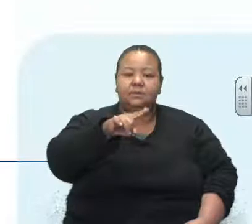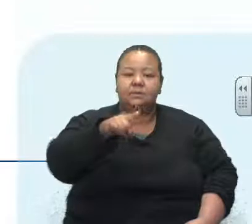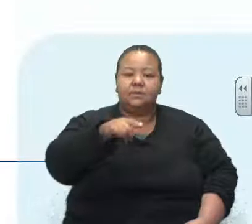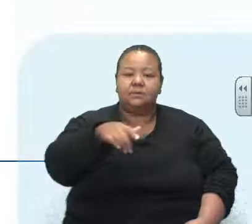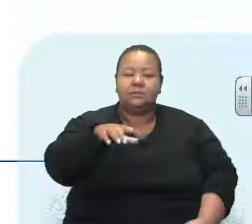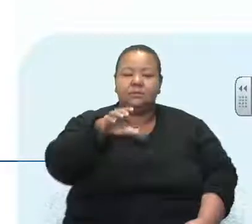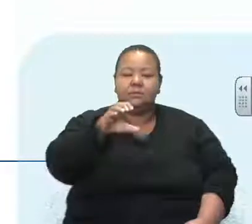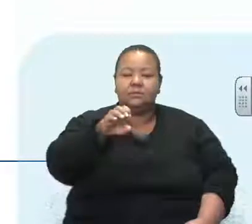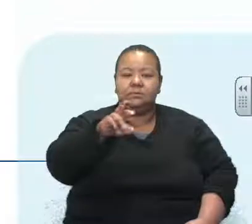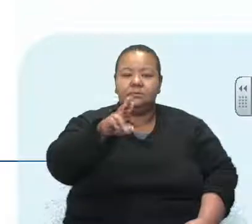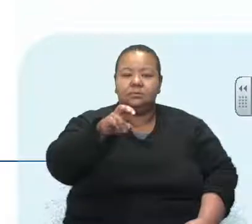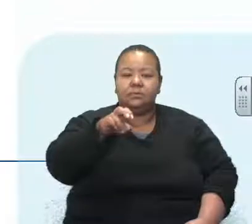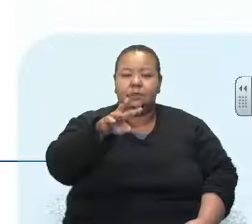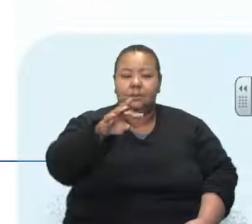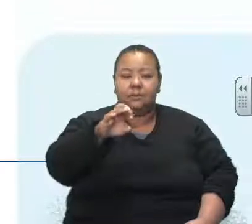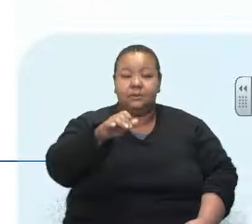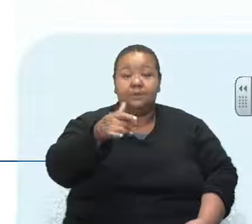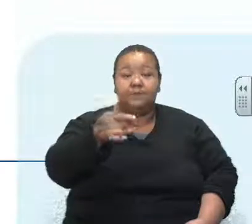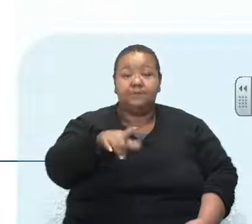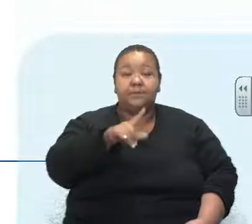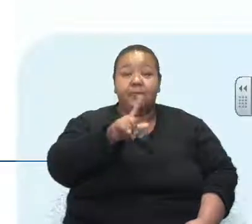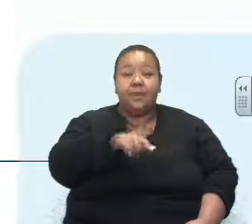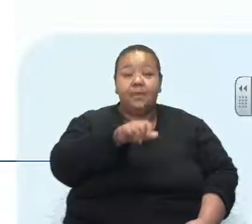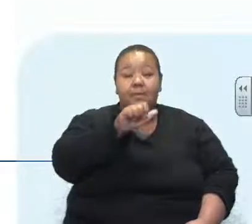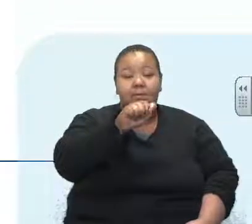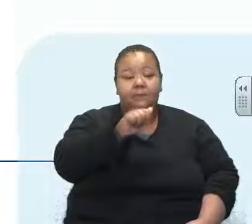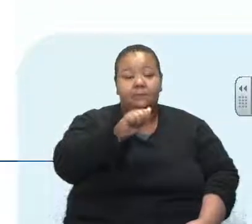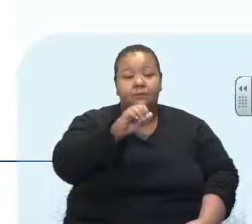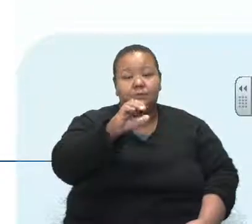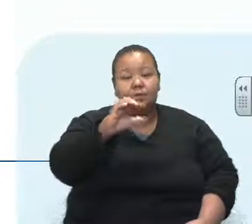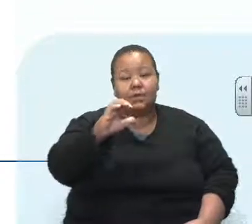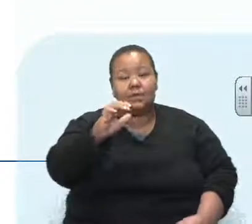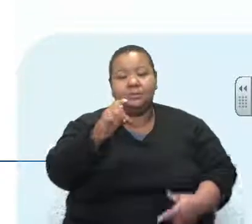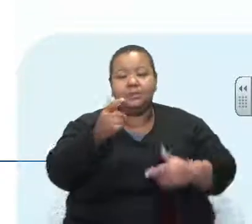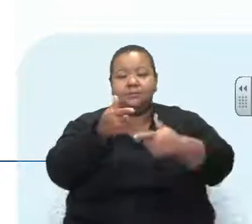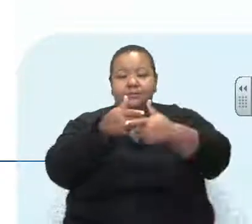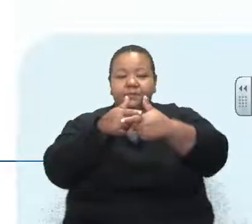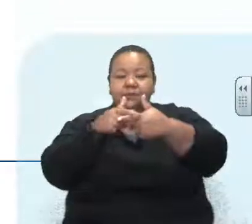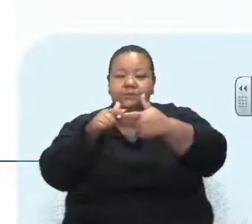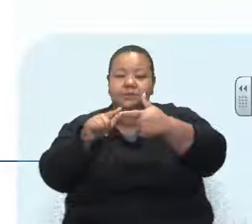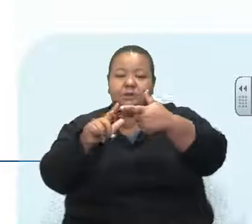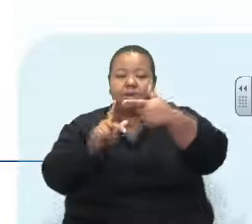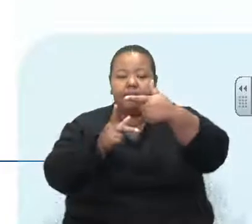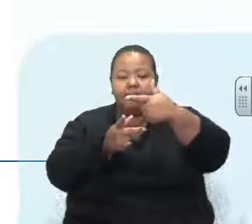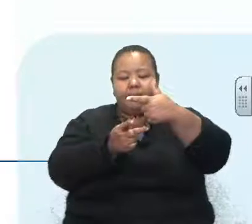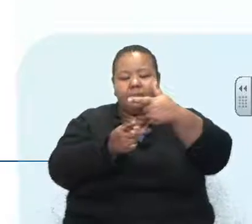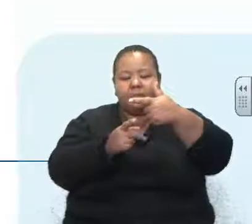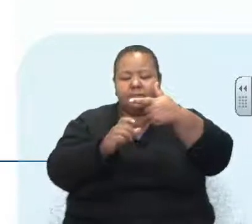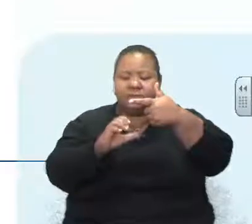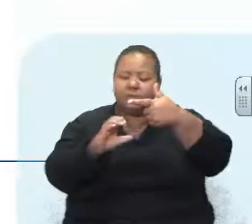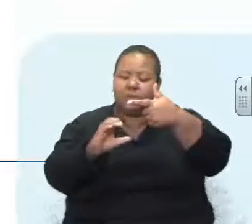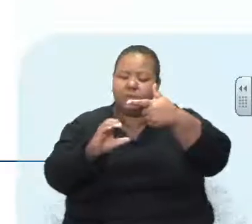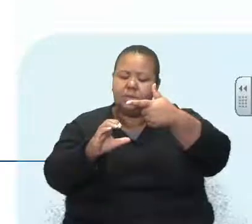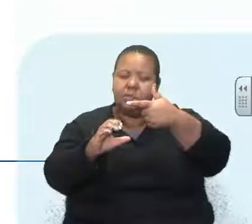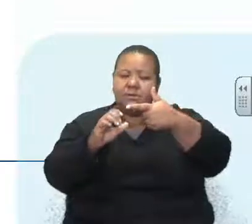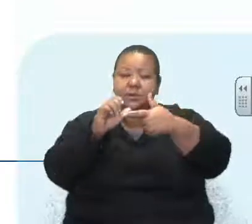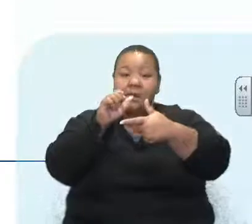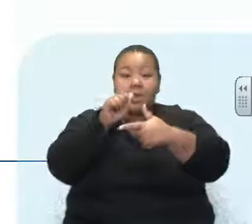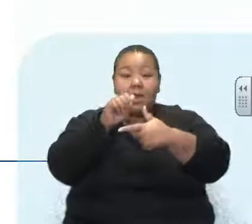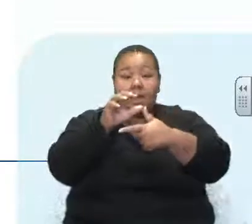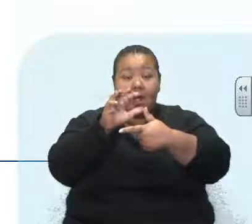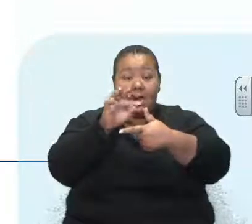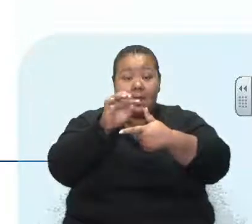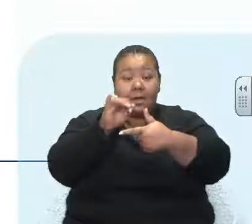o ativo circulante dela e dividir pelo passivo circulante. Mas o que é o ativo circulante? É caixa, é